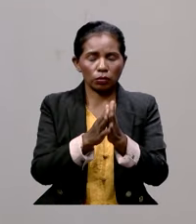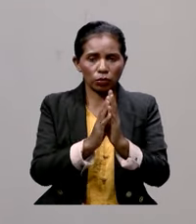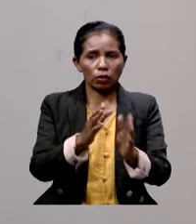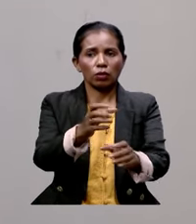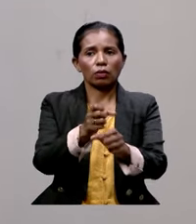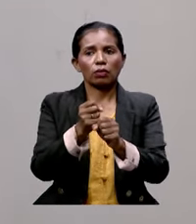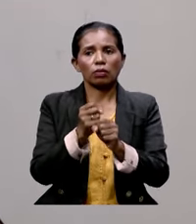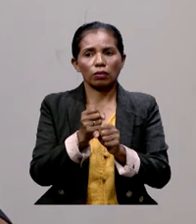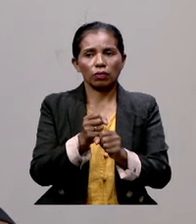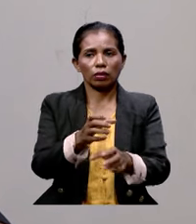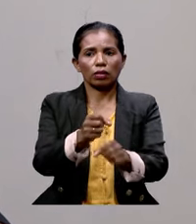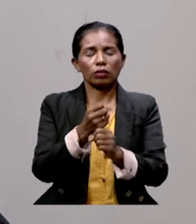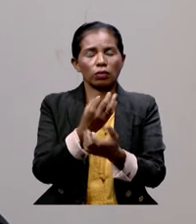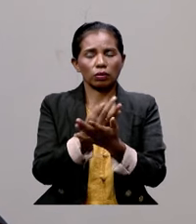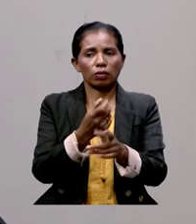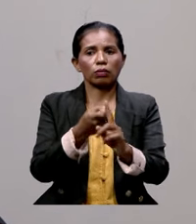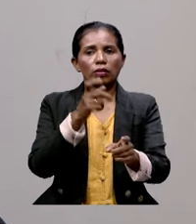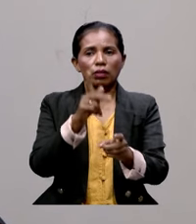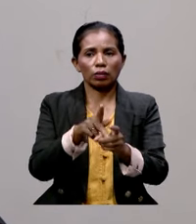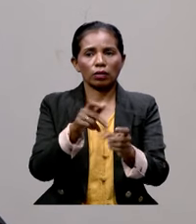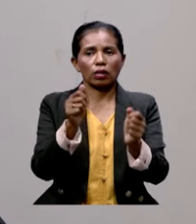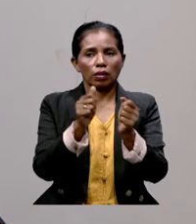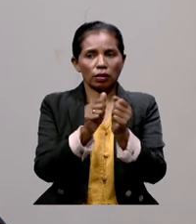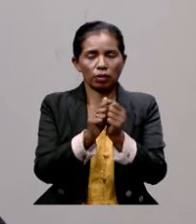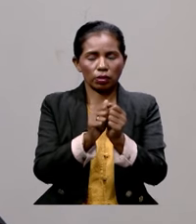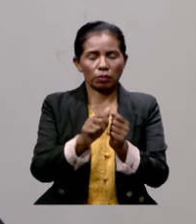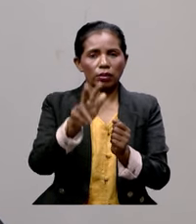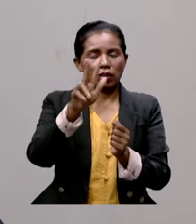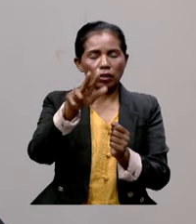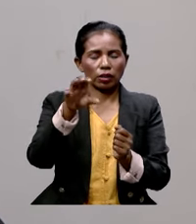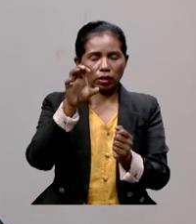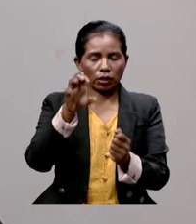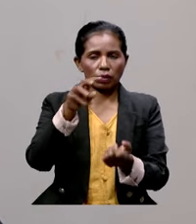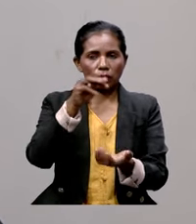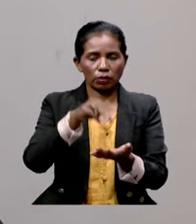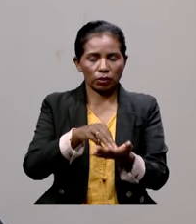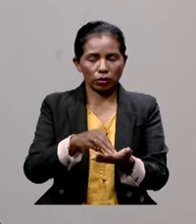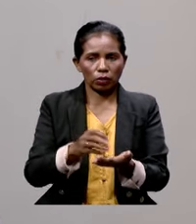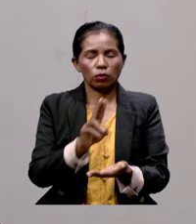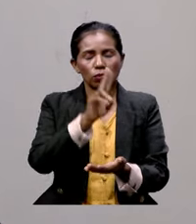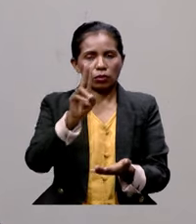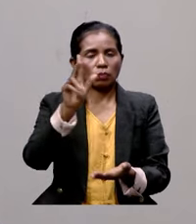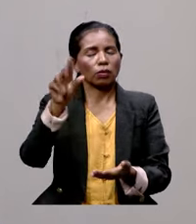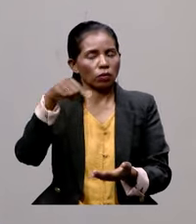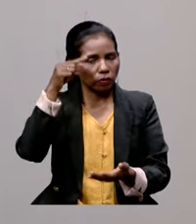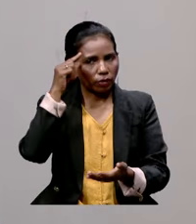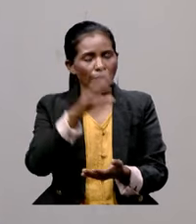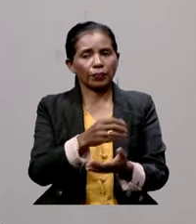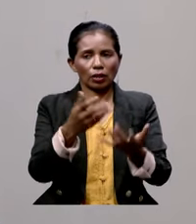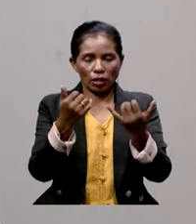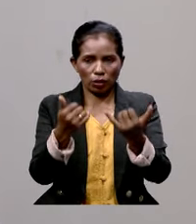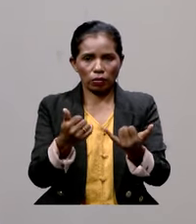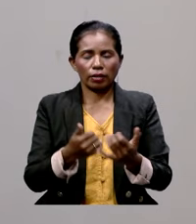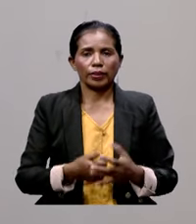ka dada osa mos fundo minarai, a moto 300 milhões, ho de financiar despesa governo nia. Nune, agora da